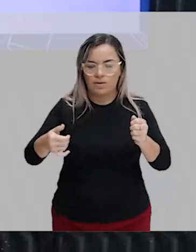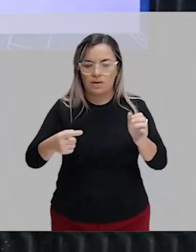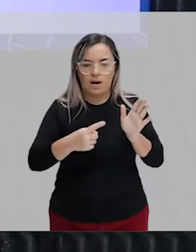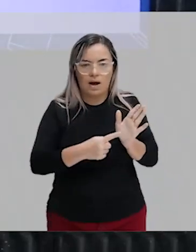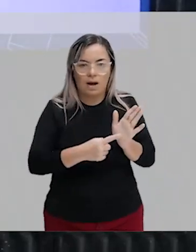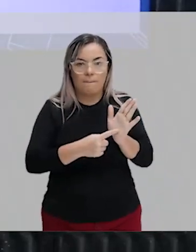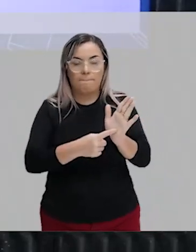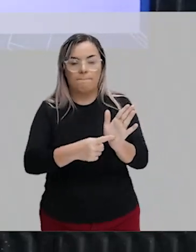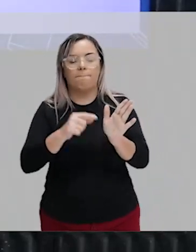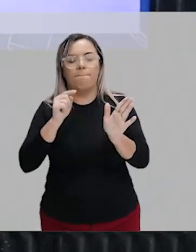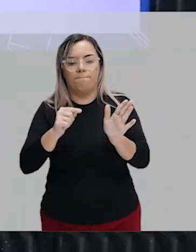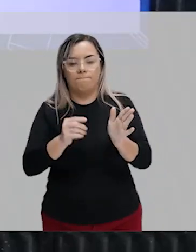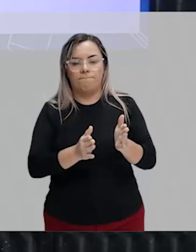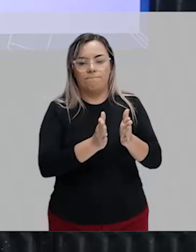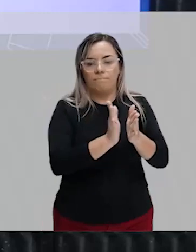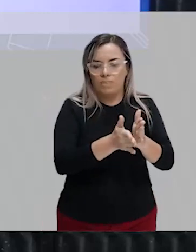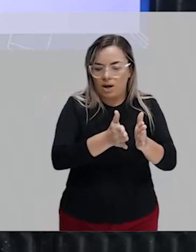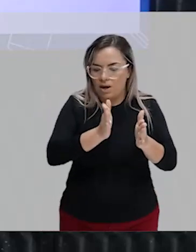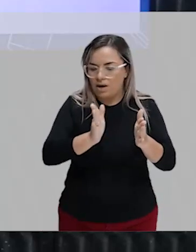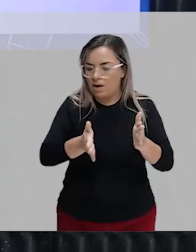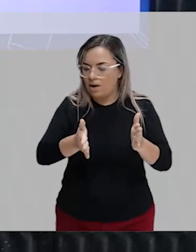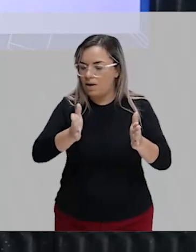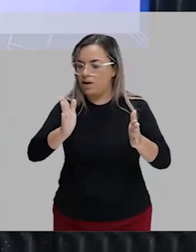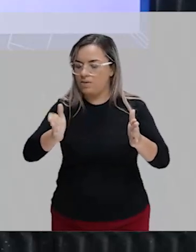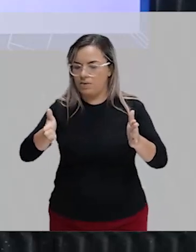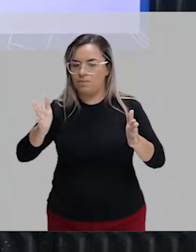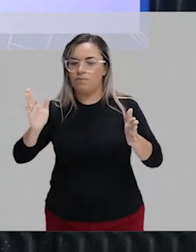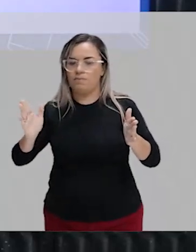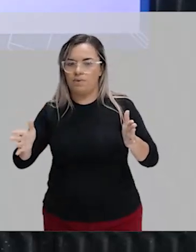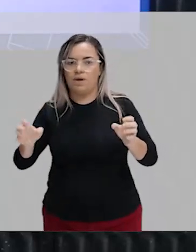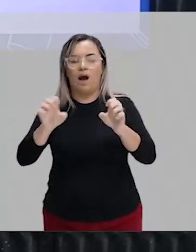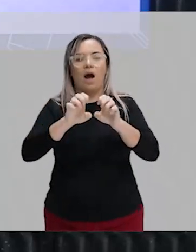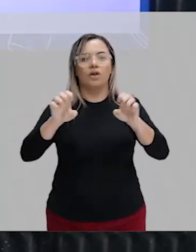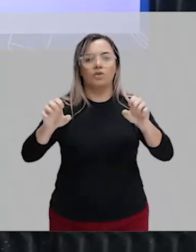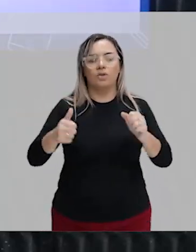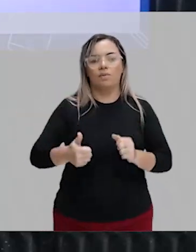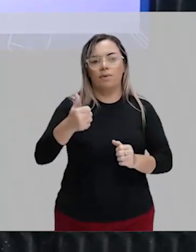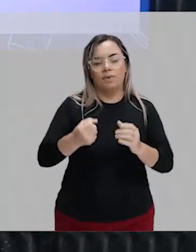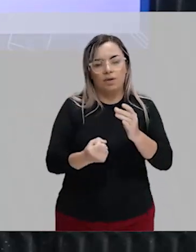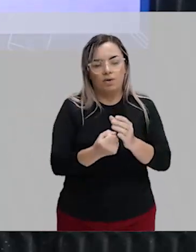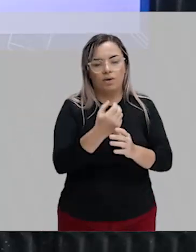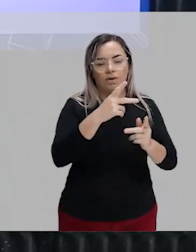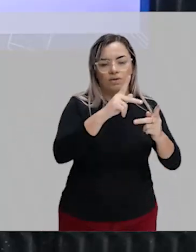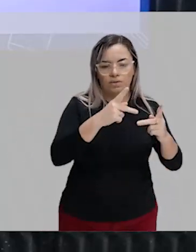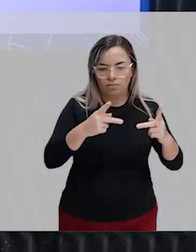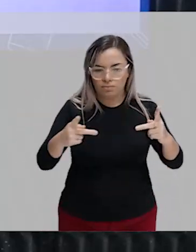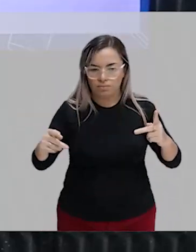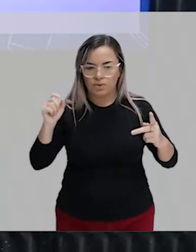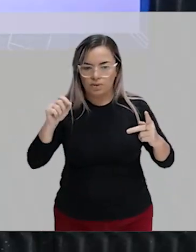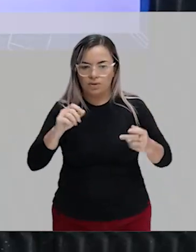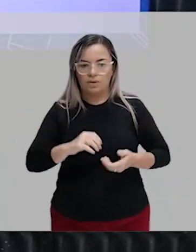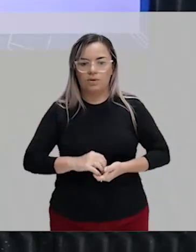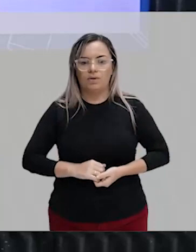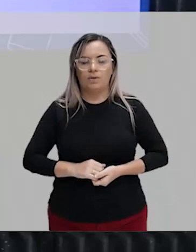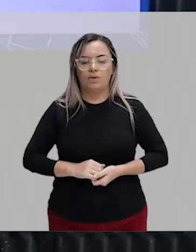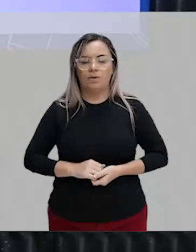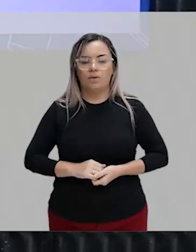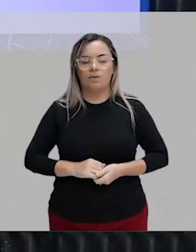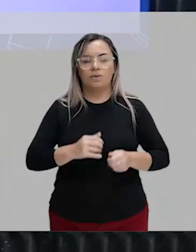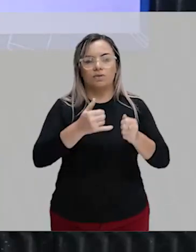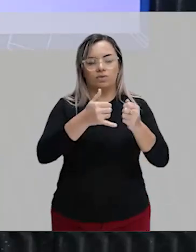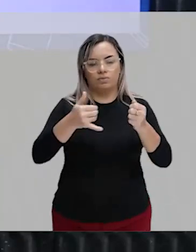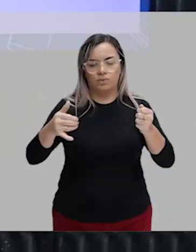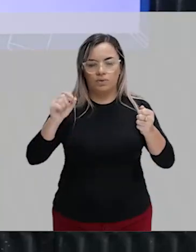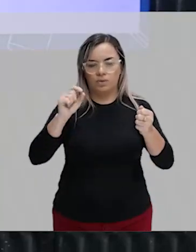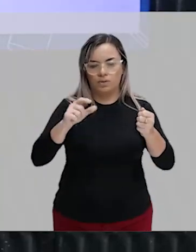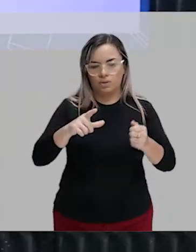certo? Então, a sequência dos aminoácidos é a estrutura primária, ok? Então, existem